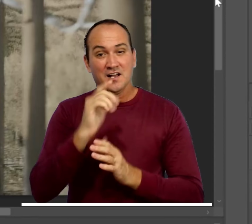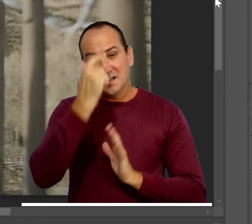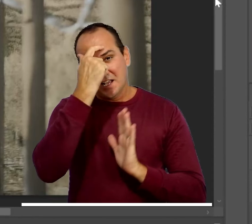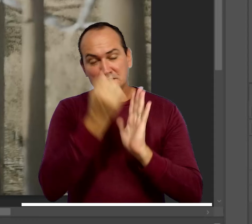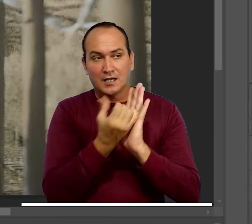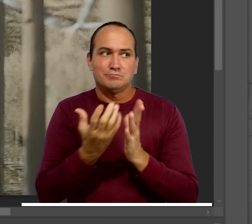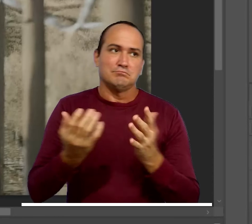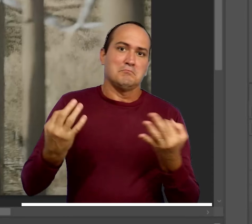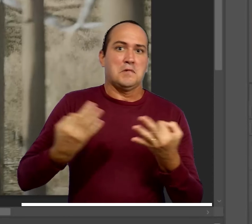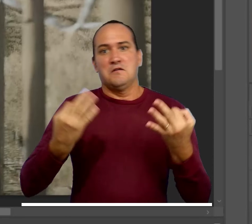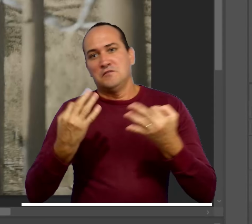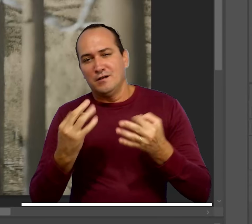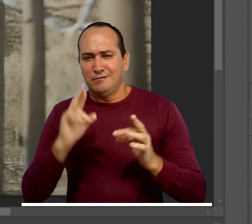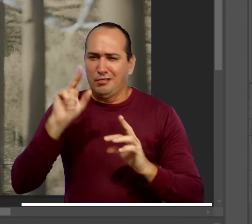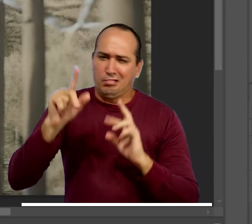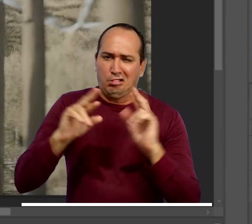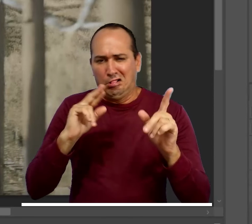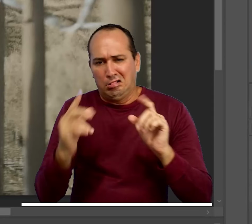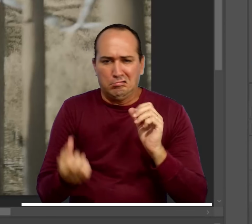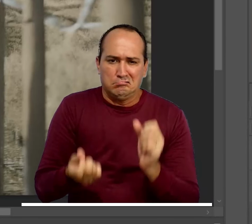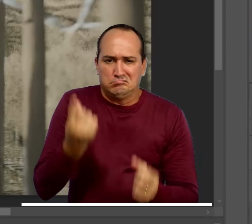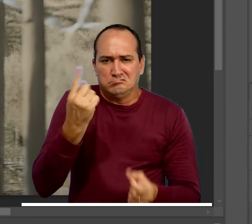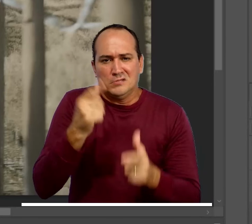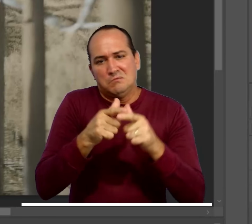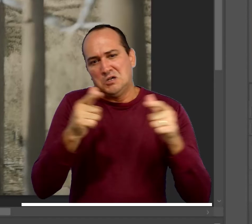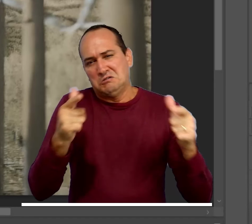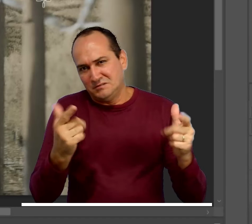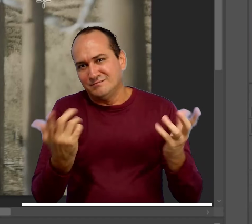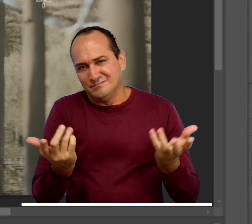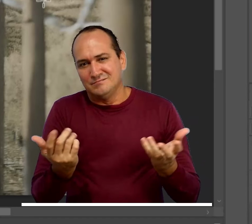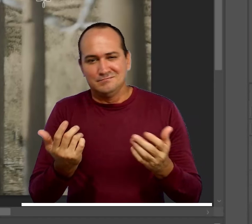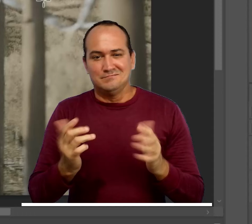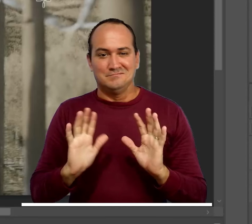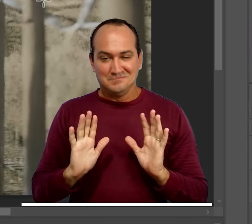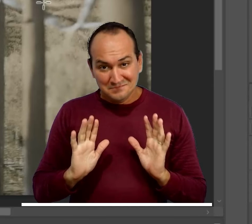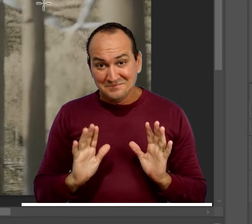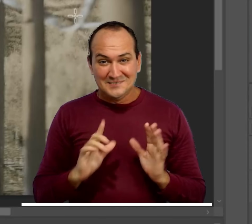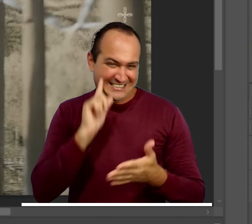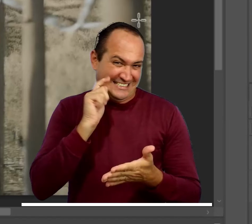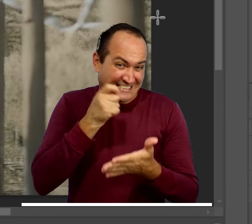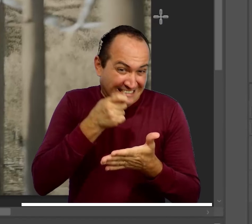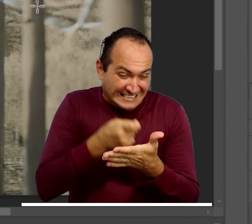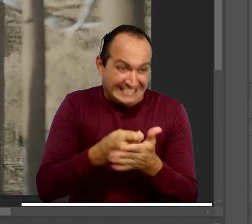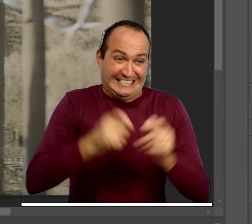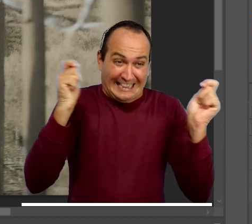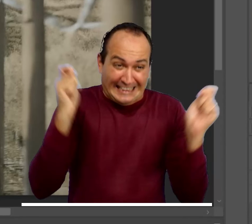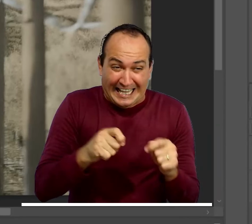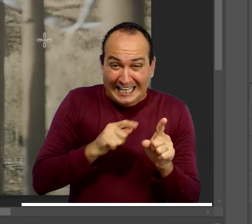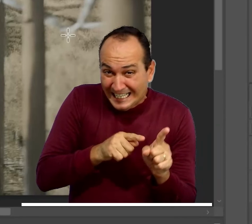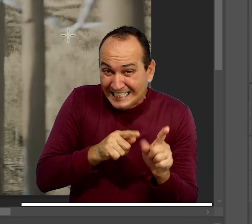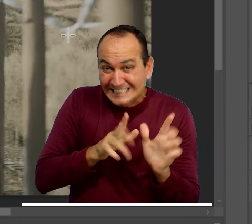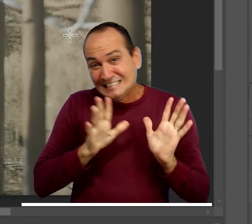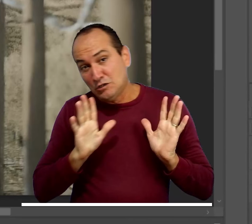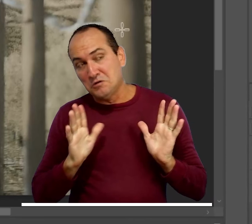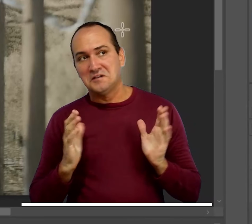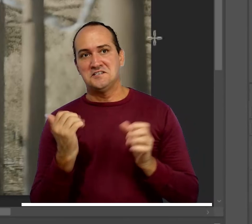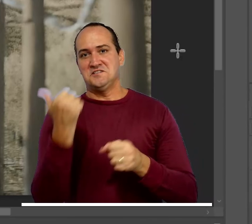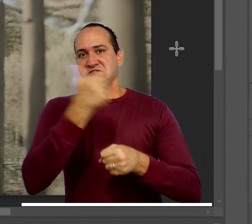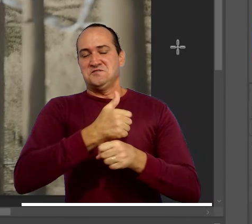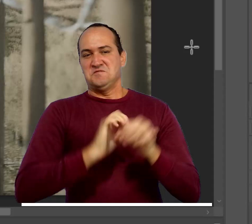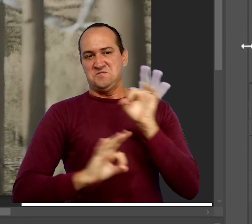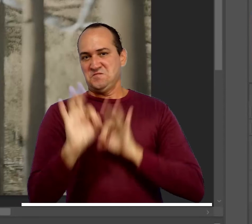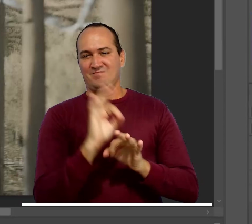lá grande coisa não, ela faz umas coisas estranhas, a maioria das vezes, então definitivamente não dá para dizer que isso aqui dá para substituir um